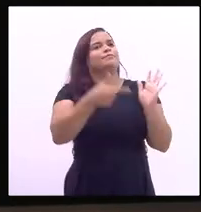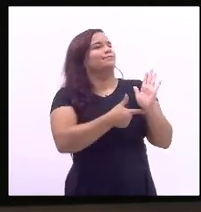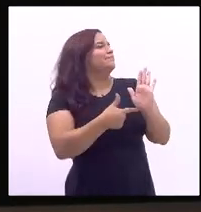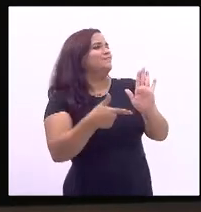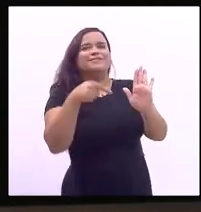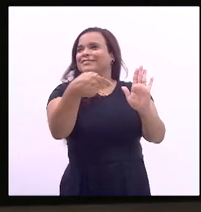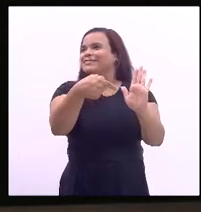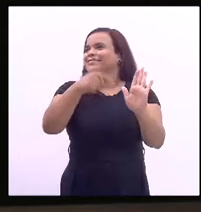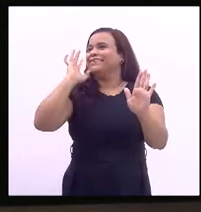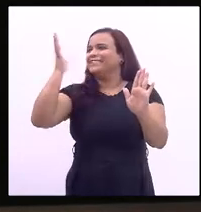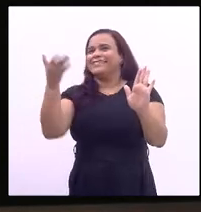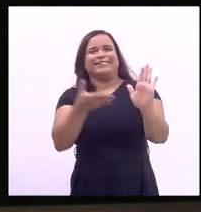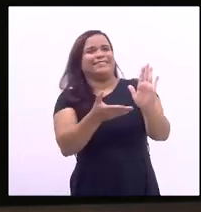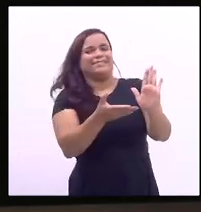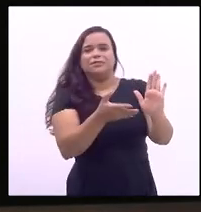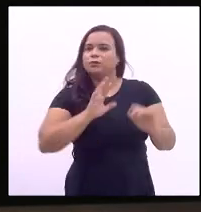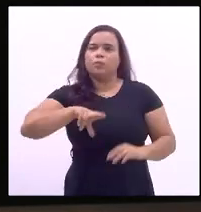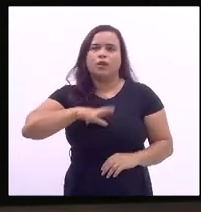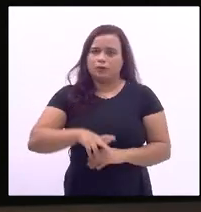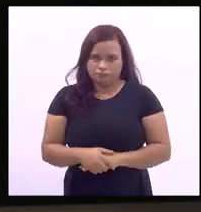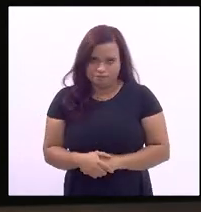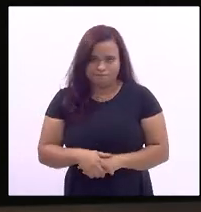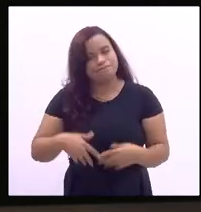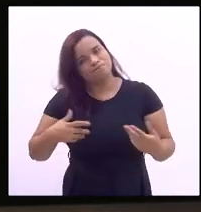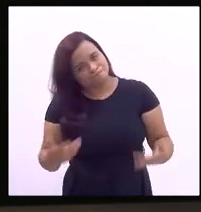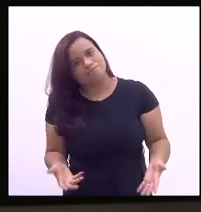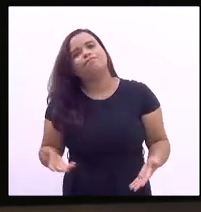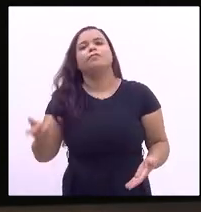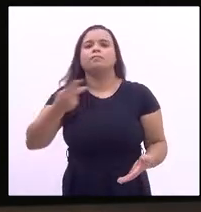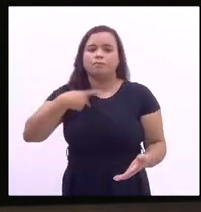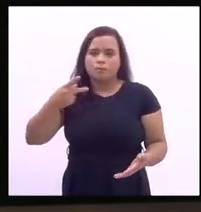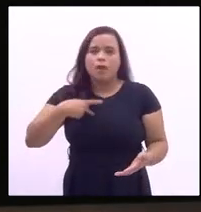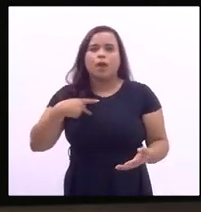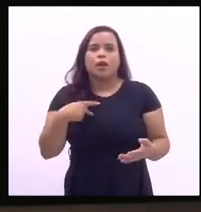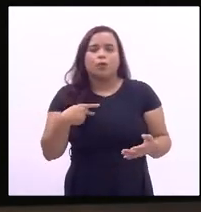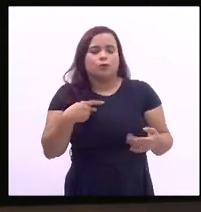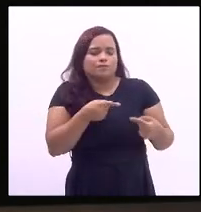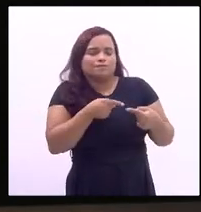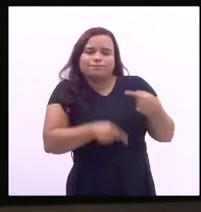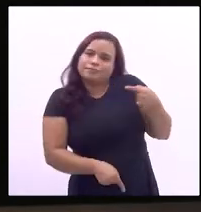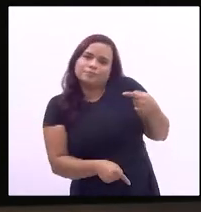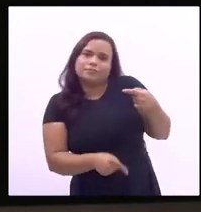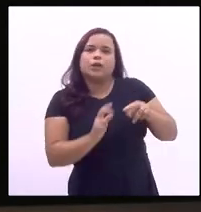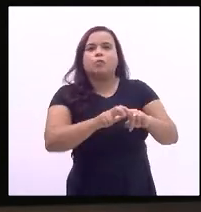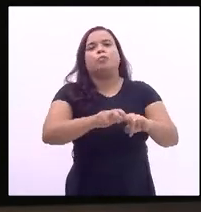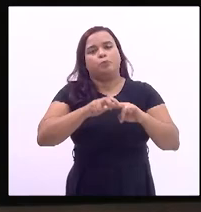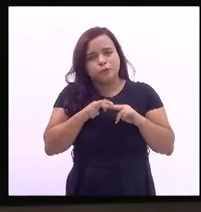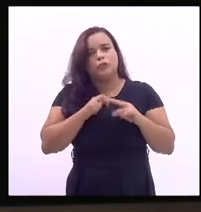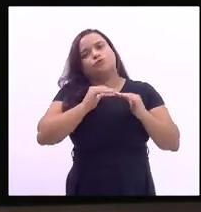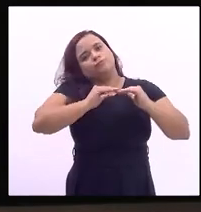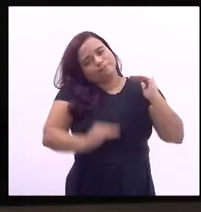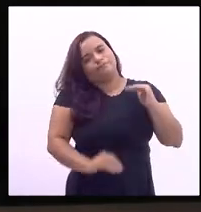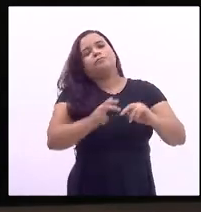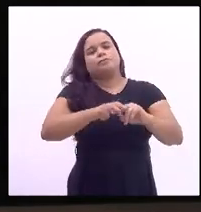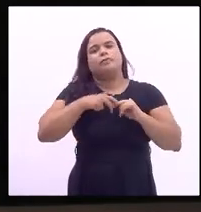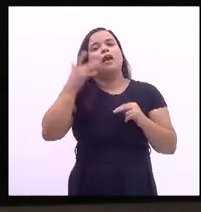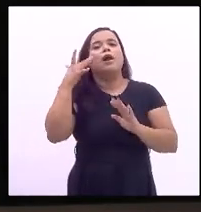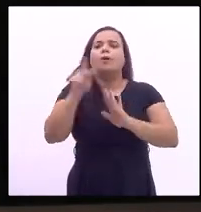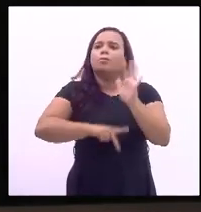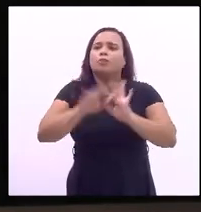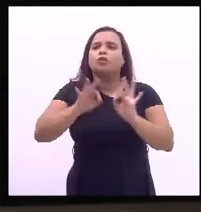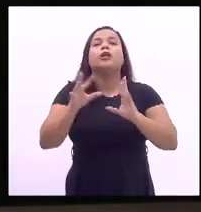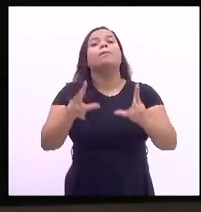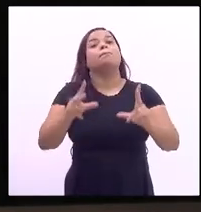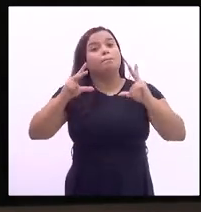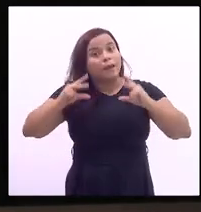isso como solução então daí onde vem exatamente a minha divergência eu acho que é um projeto que